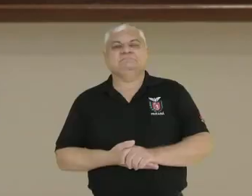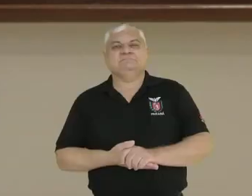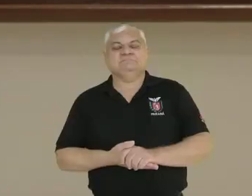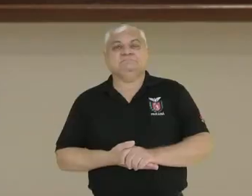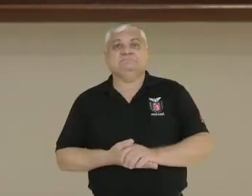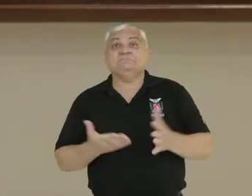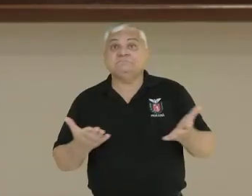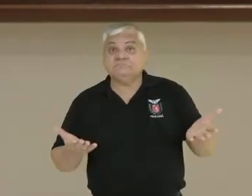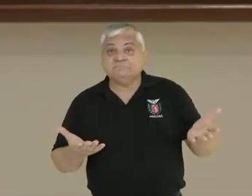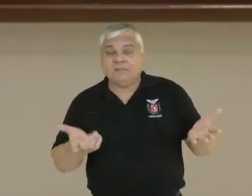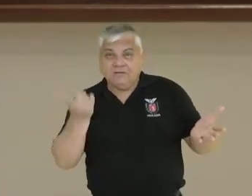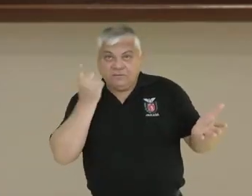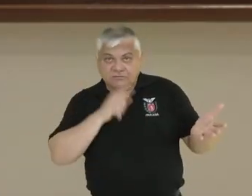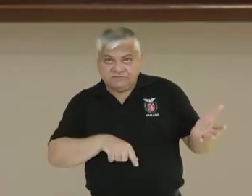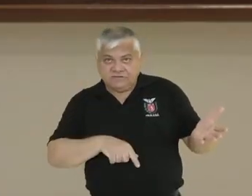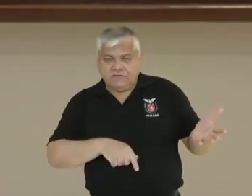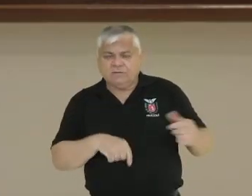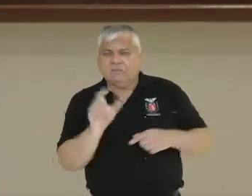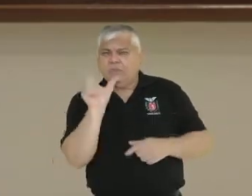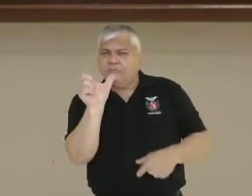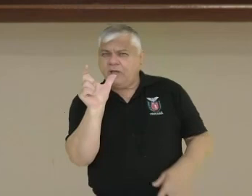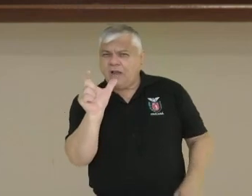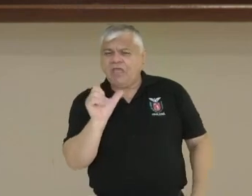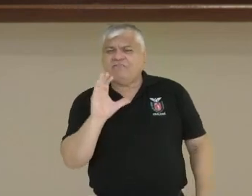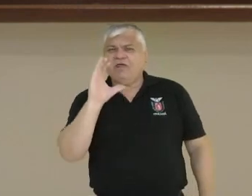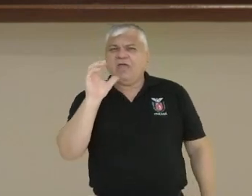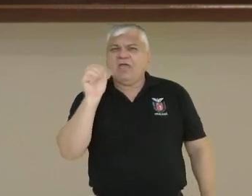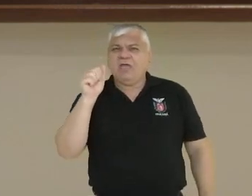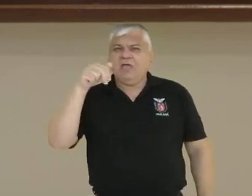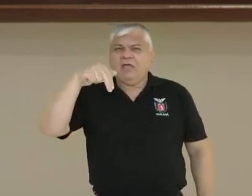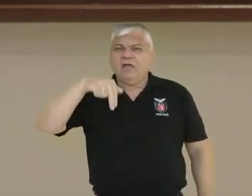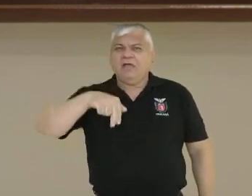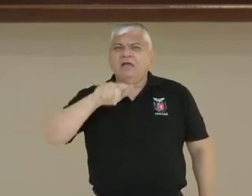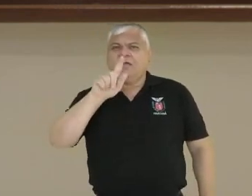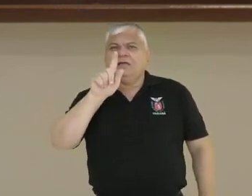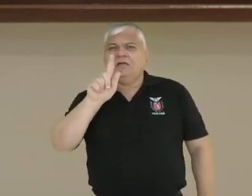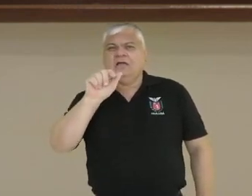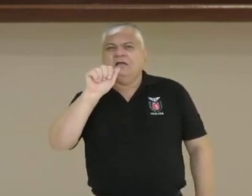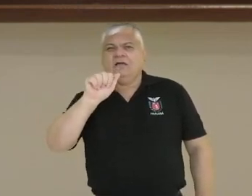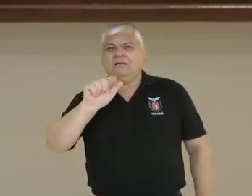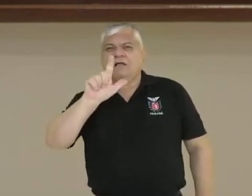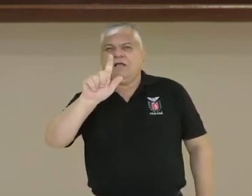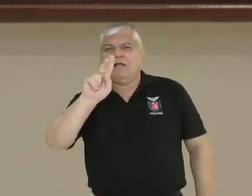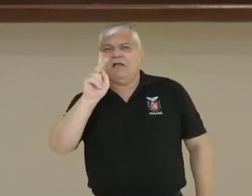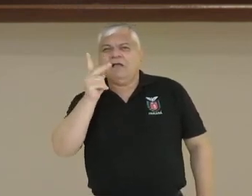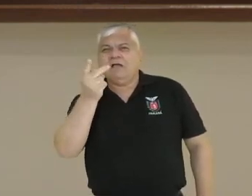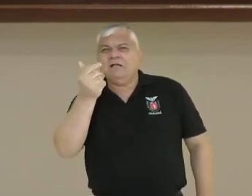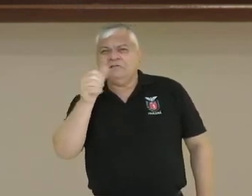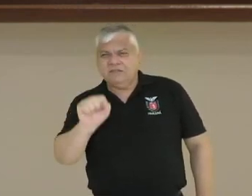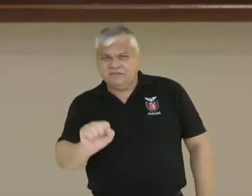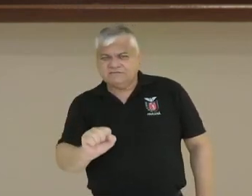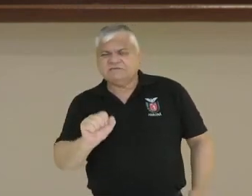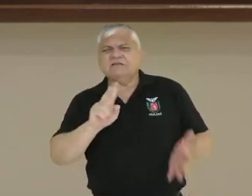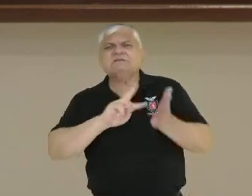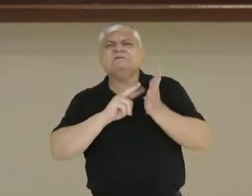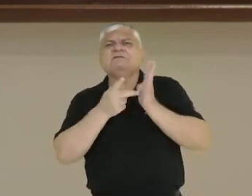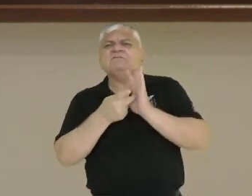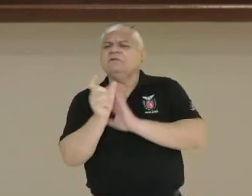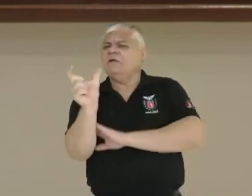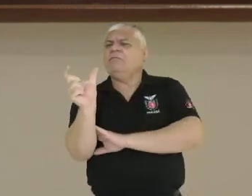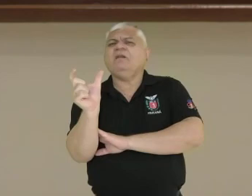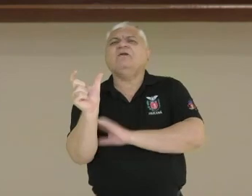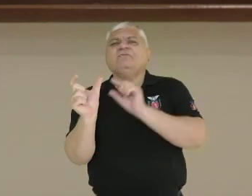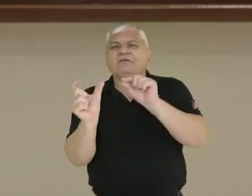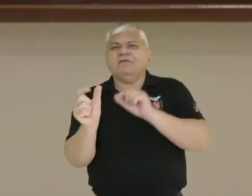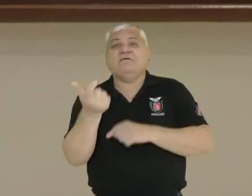Legal, e aí, você conseguiu descobrir então o significado desta palavrinha aqui? Cangalhas. Conseguiu? Se ainda não, vamos